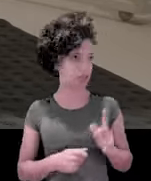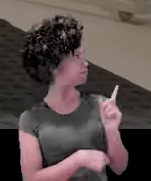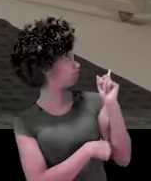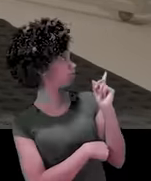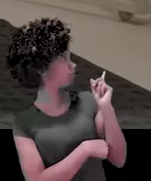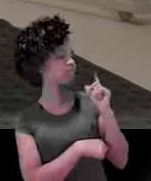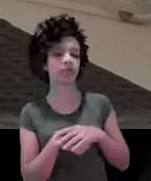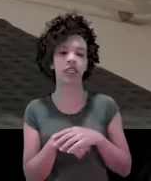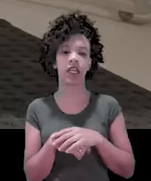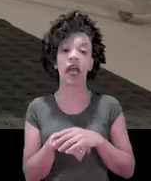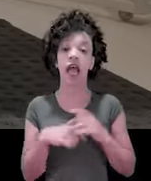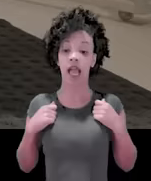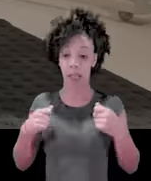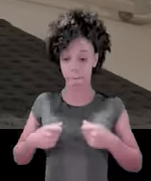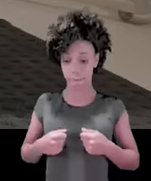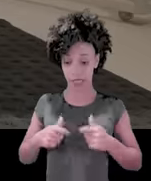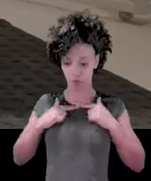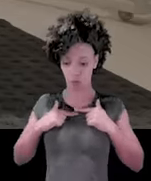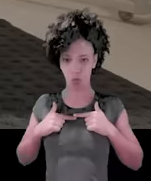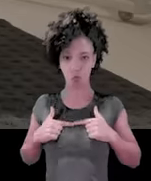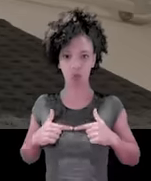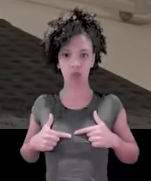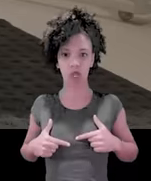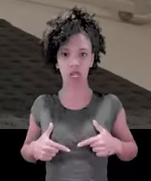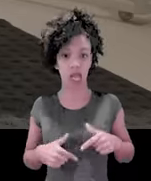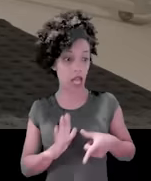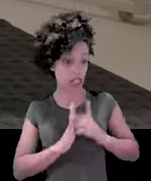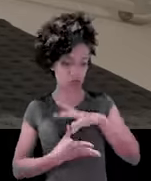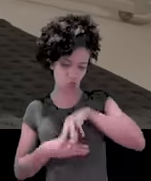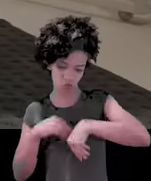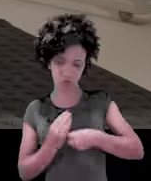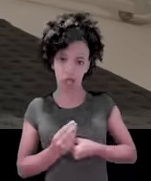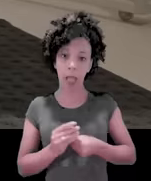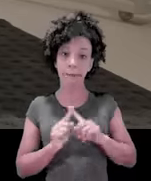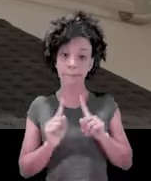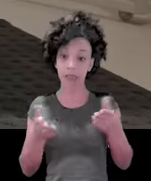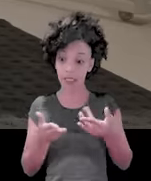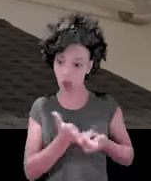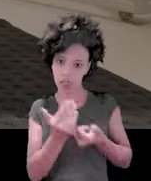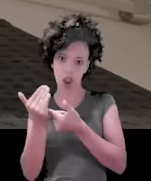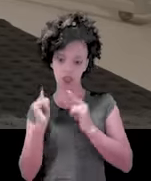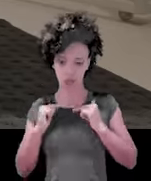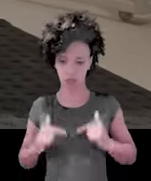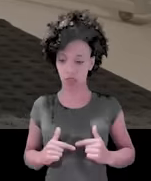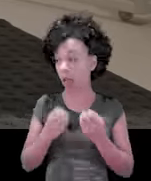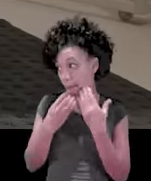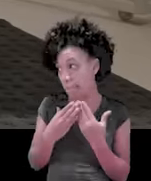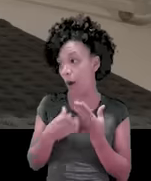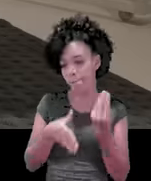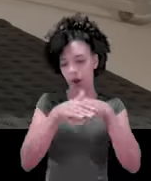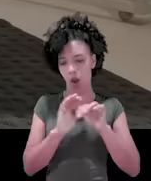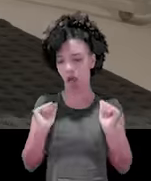mano que é o seguinte é uma camiseta que você coloca no corpo humano ela diz a massa a gosto disso tecnologia tal e